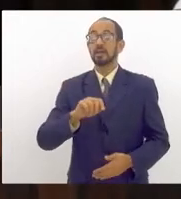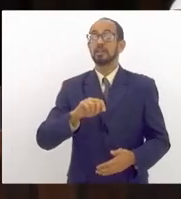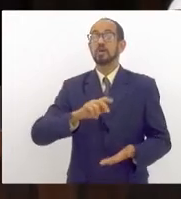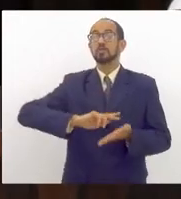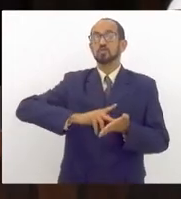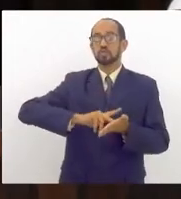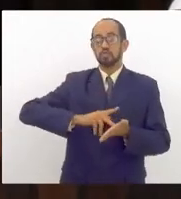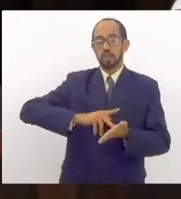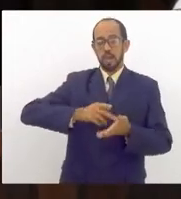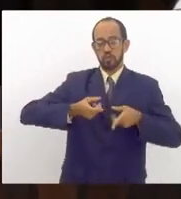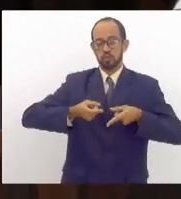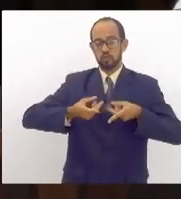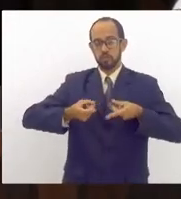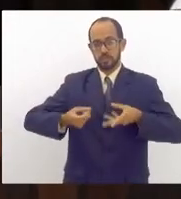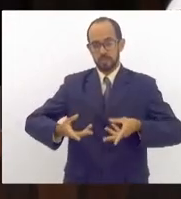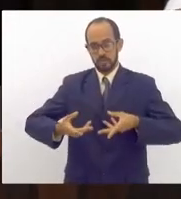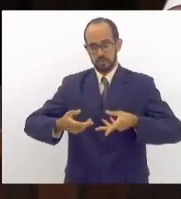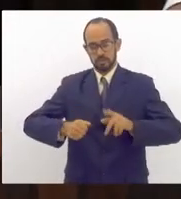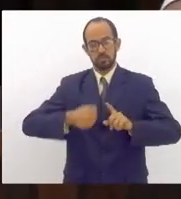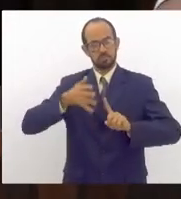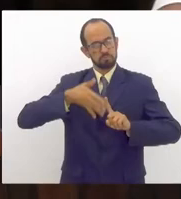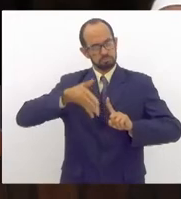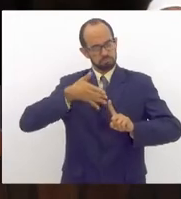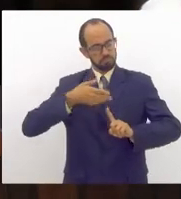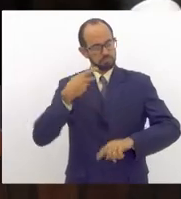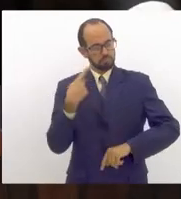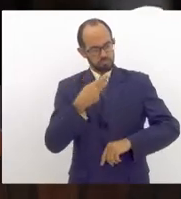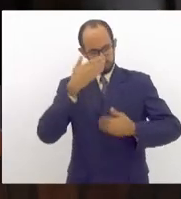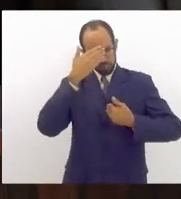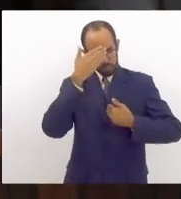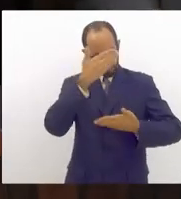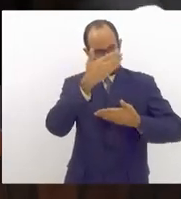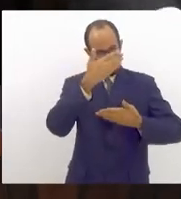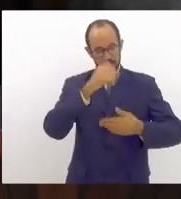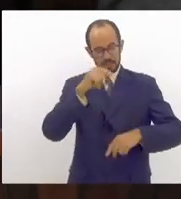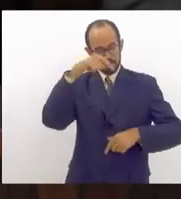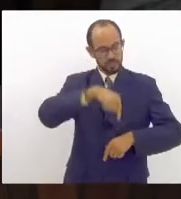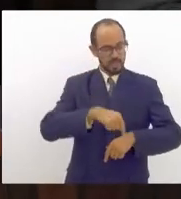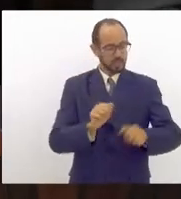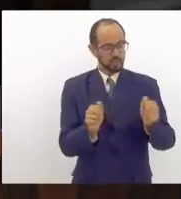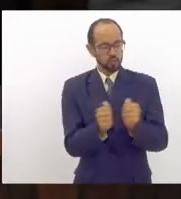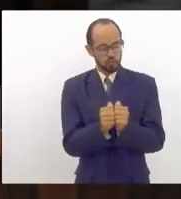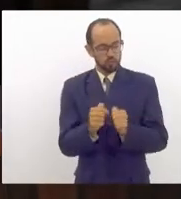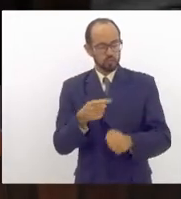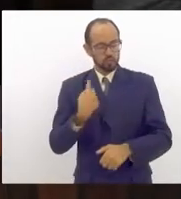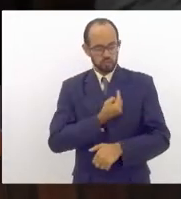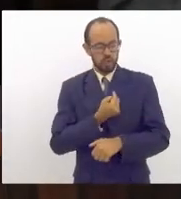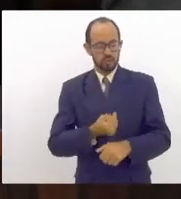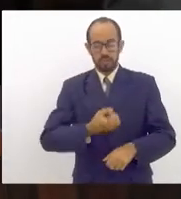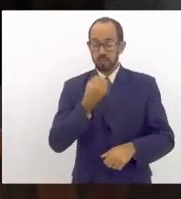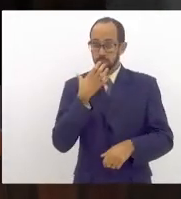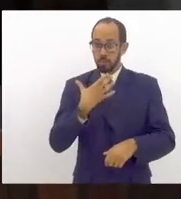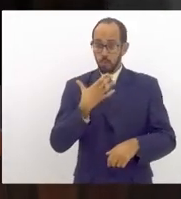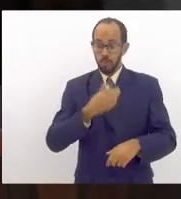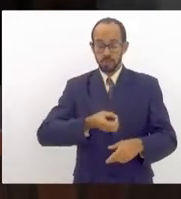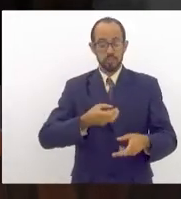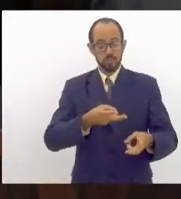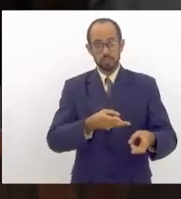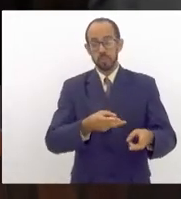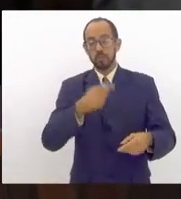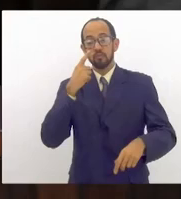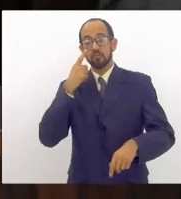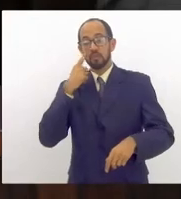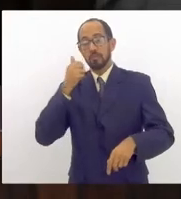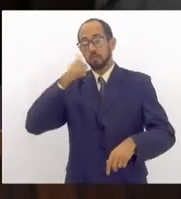para fazer a sua intervenção obrigada por estar conosco Que bom a gente vê mulheres à frente